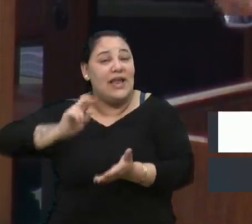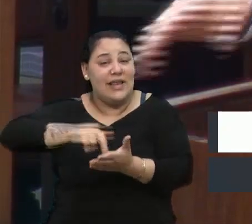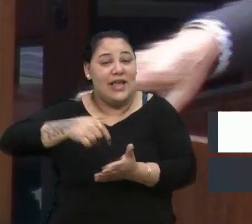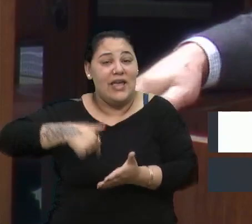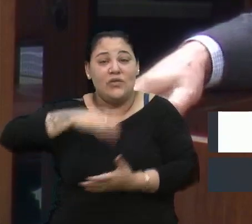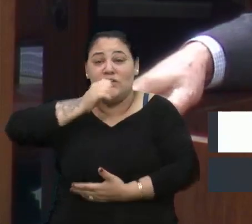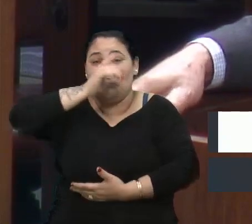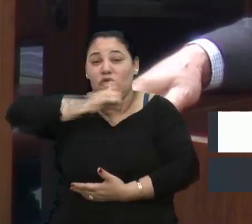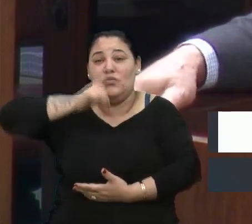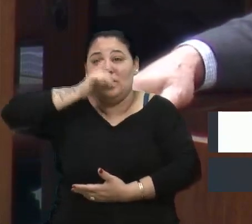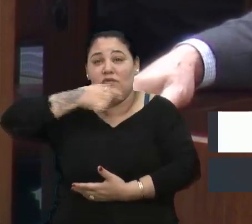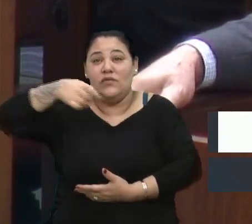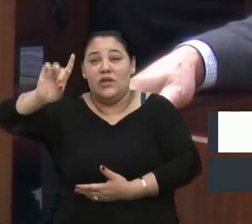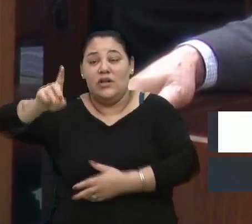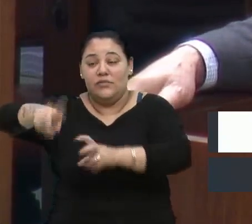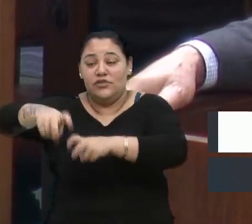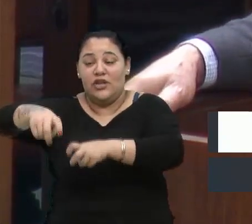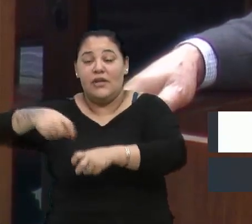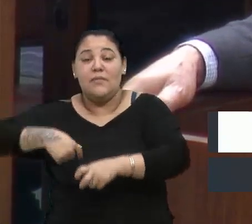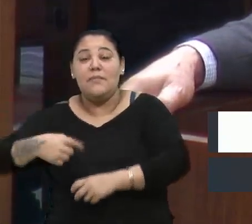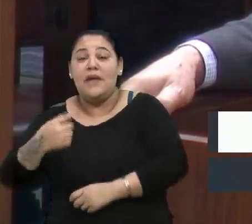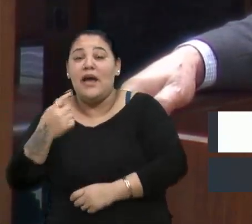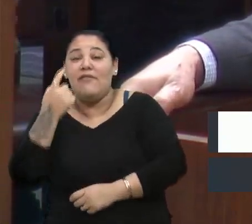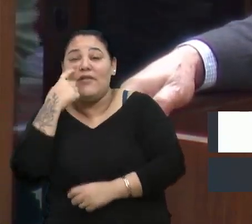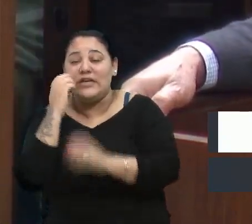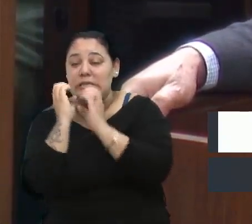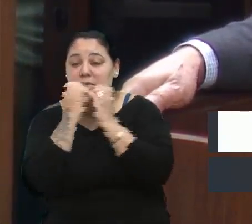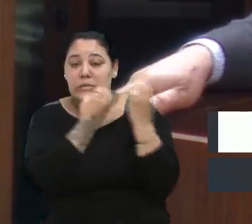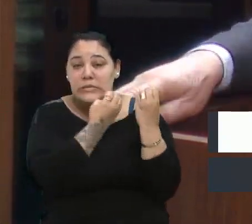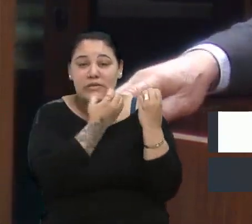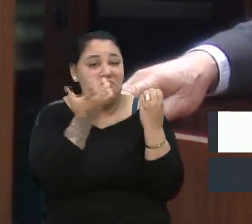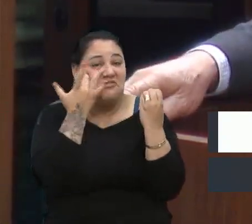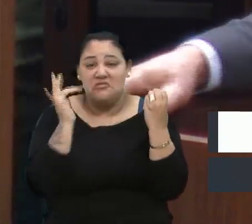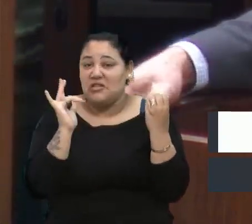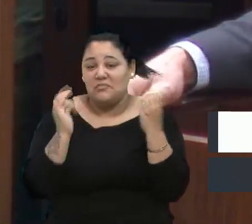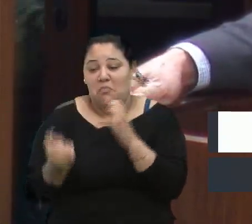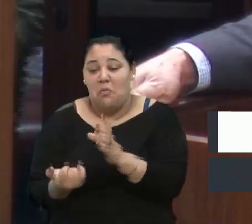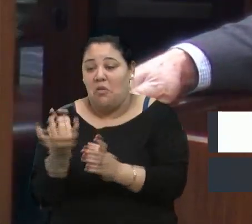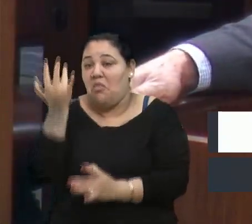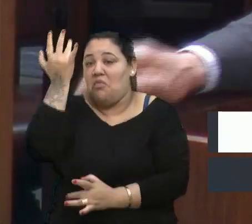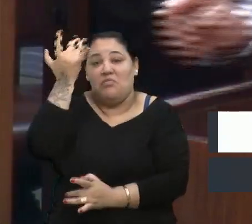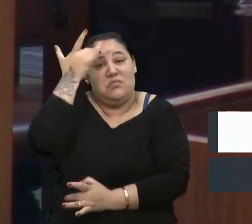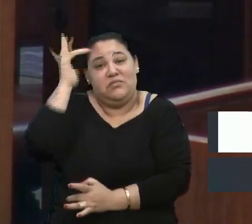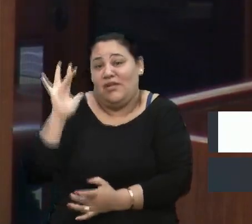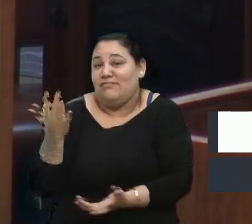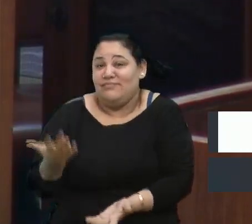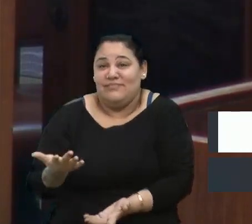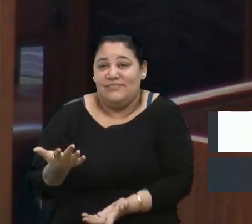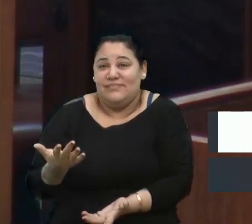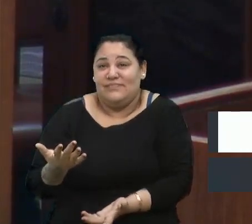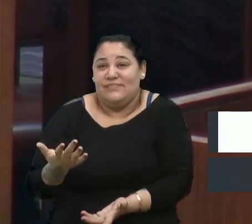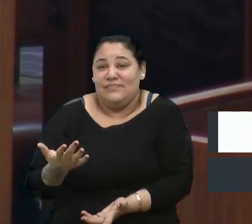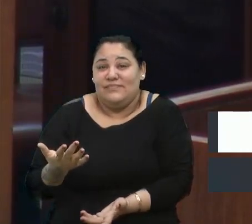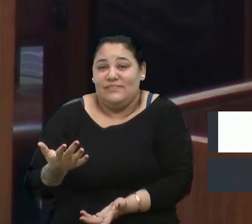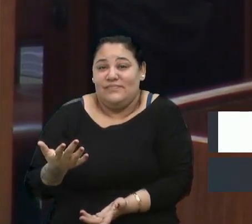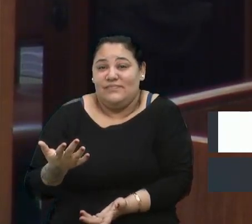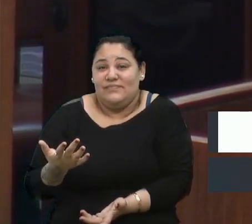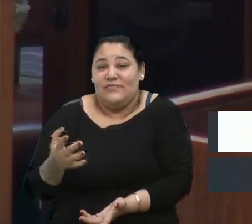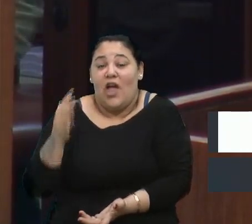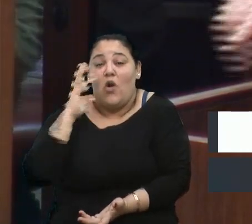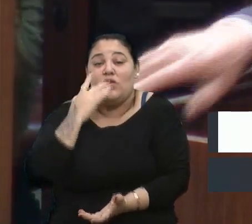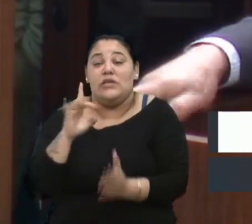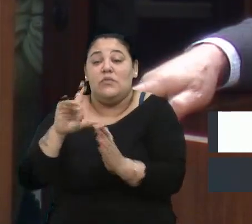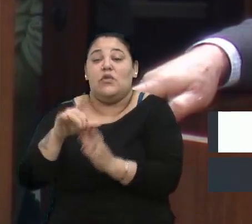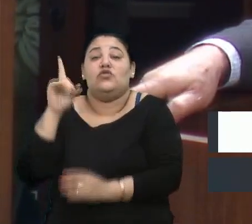chácara, plantei um milho, não sei se vai nascer, vai apodrecer tudo. Não tenho nada a ver com isso. Consequência virá na mesa do dia a